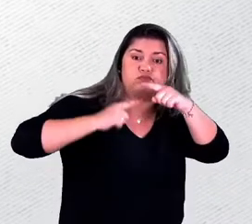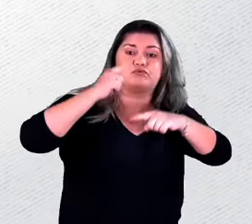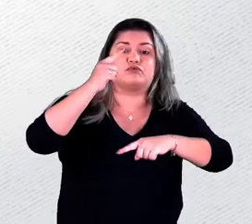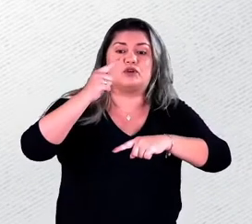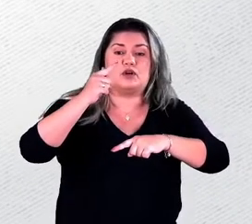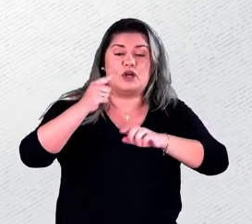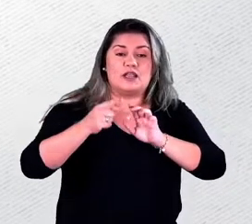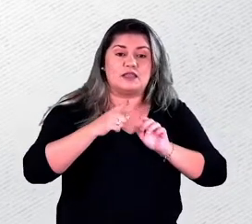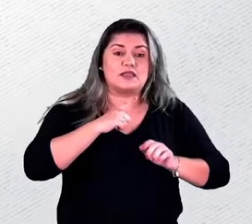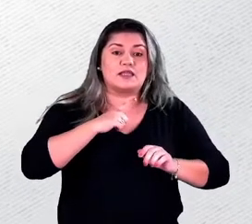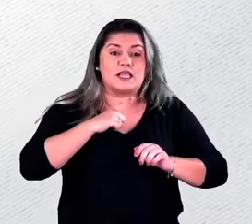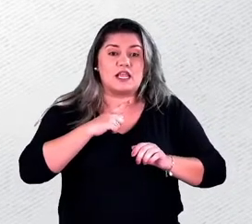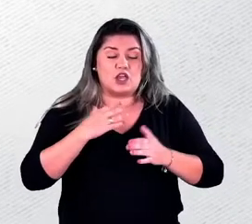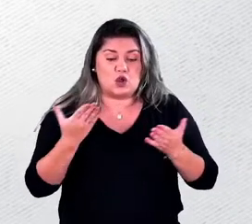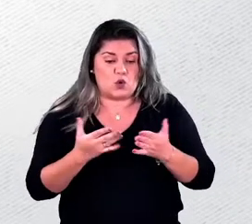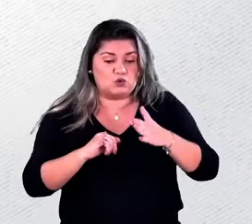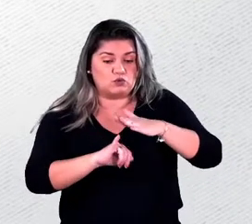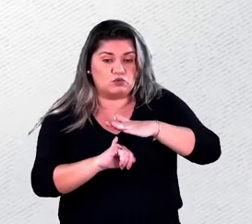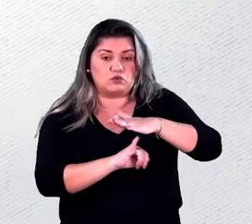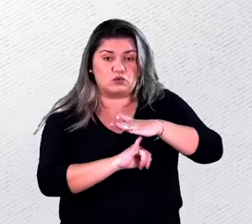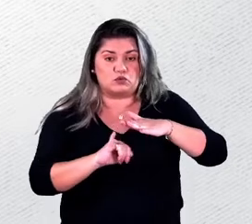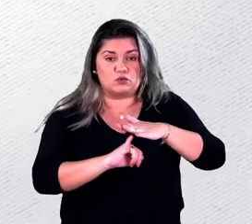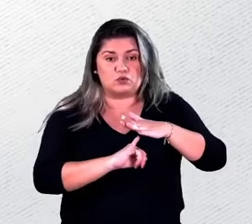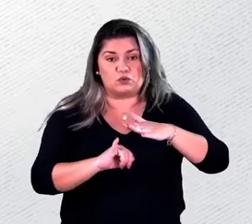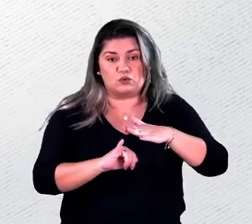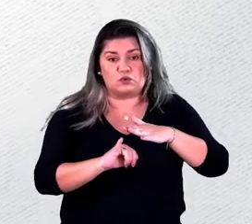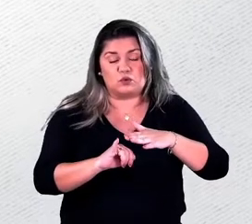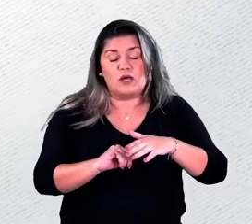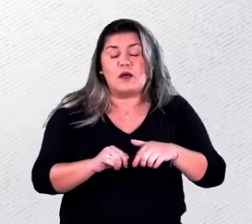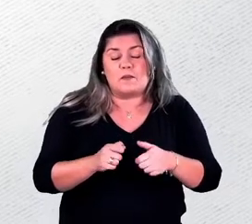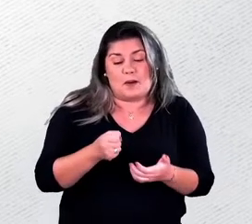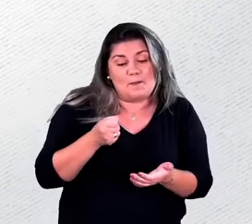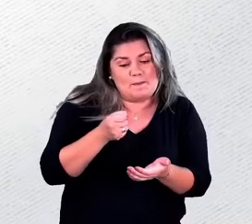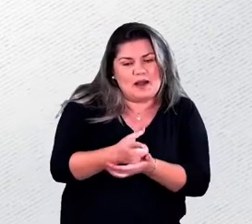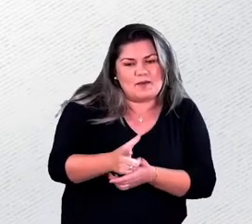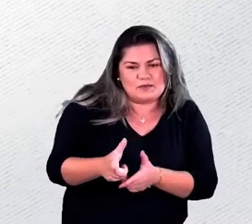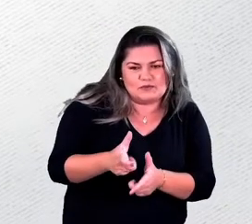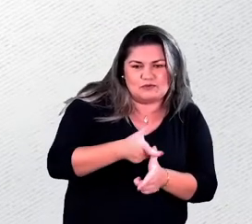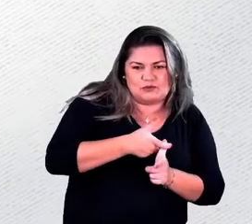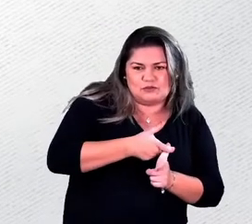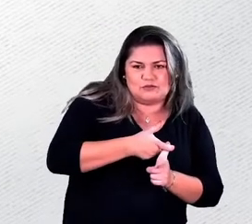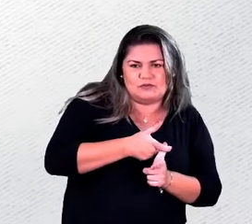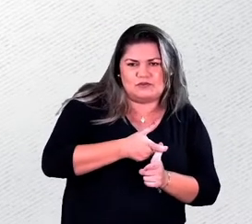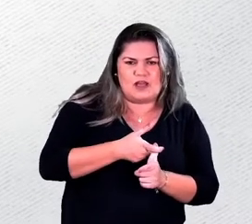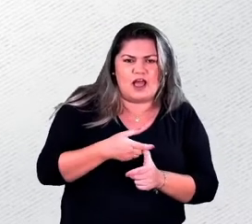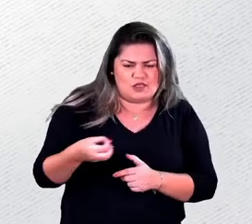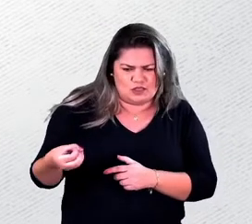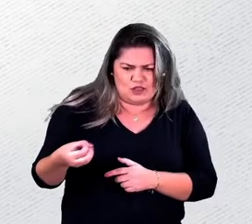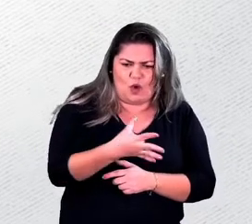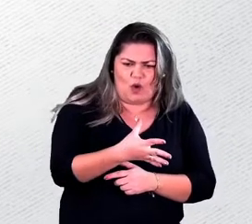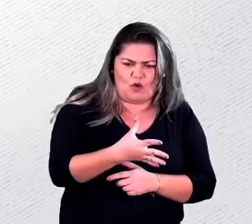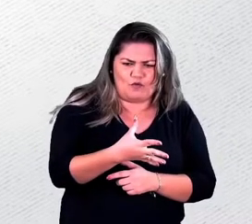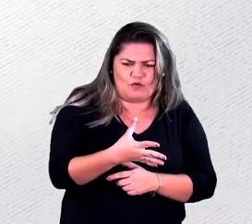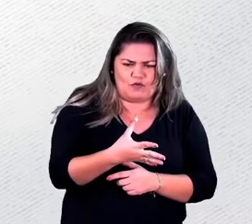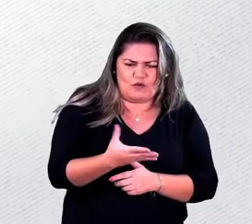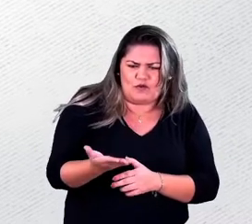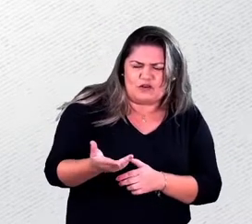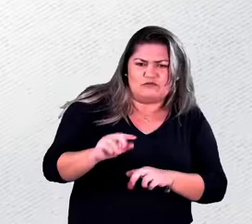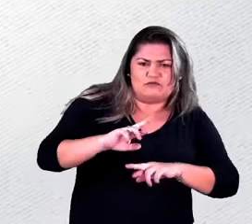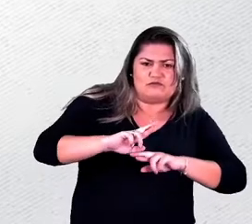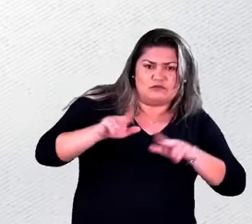Instituto da recuperação judicial com uma visão é muito mais moderna do que era o tratamento legal da antiga com cor é